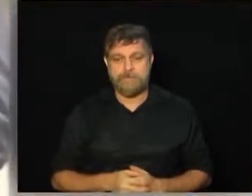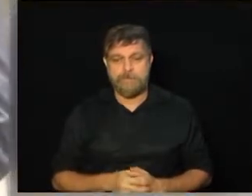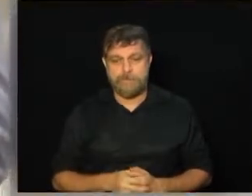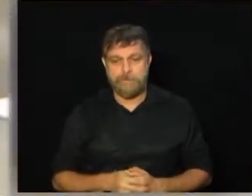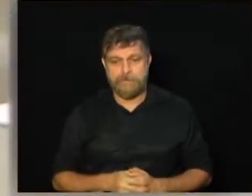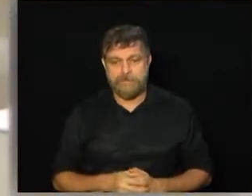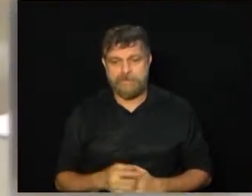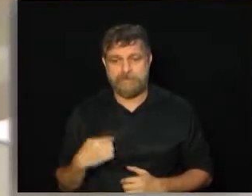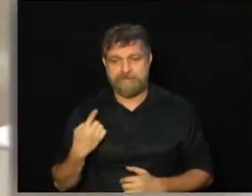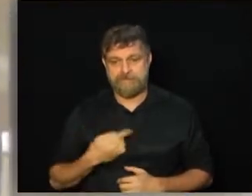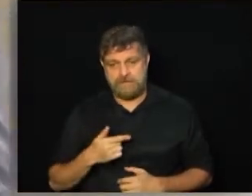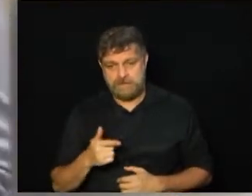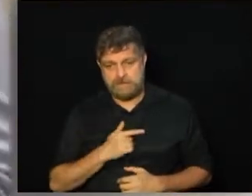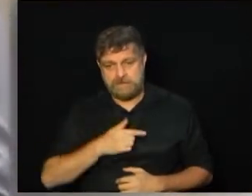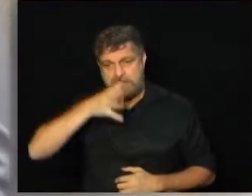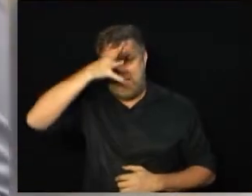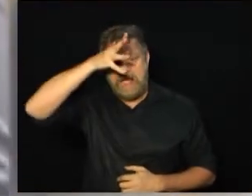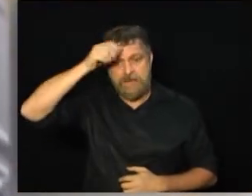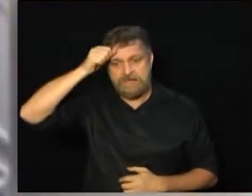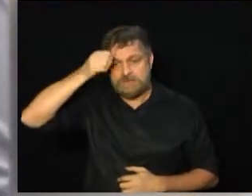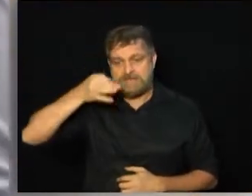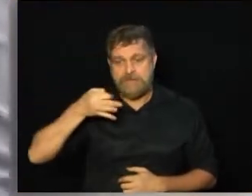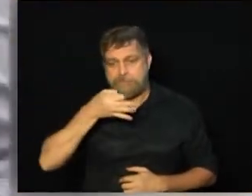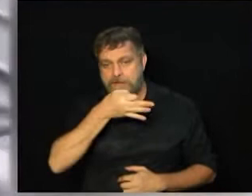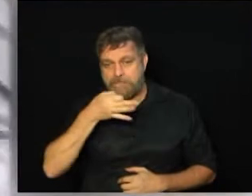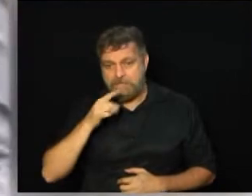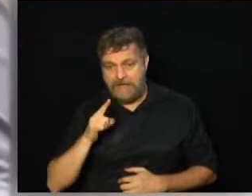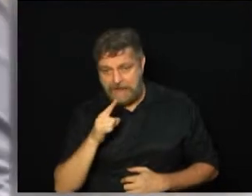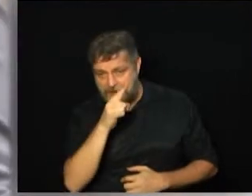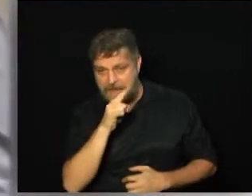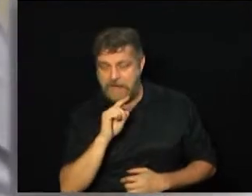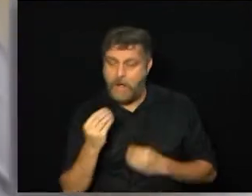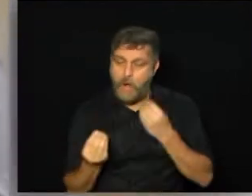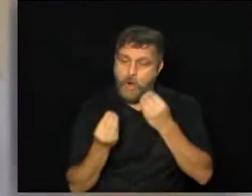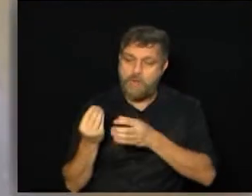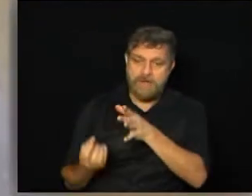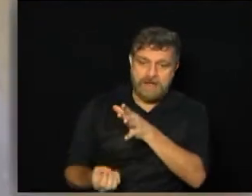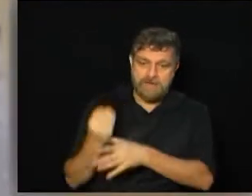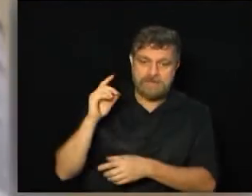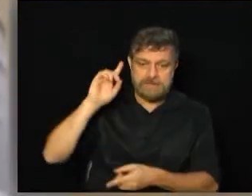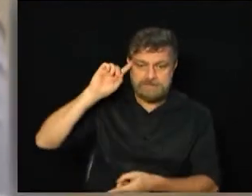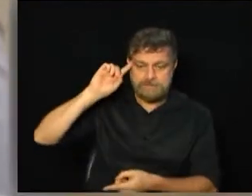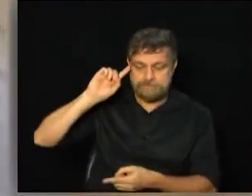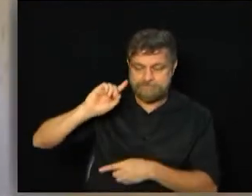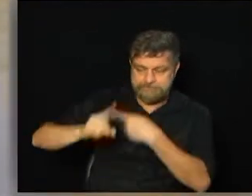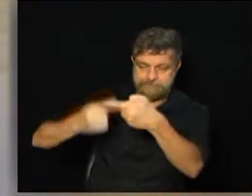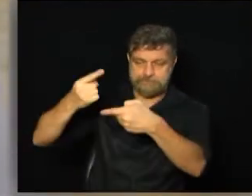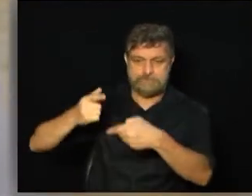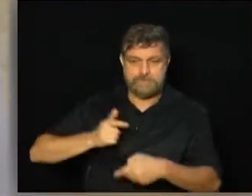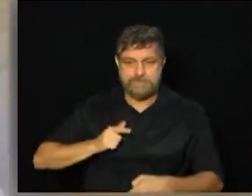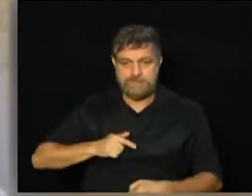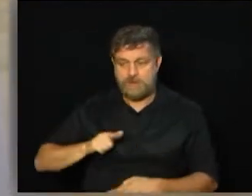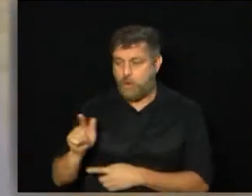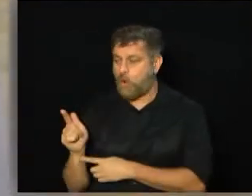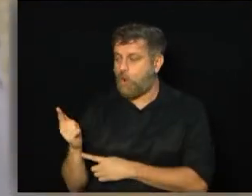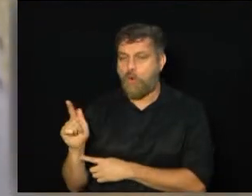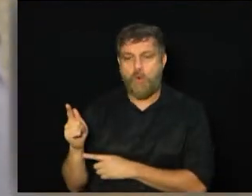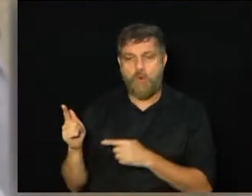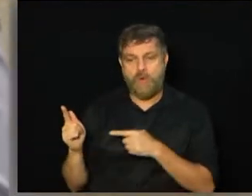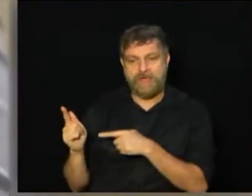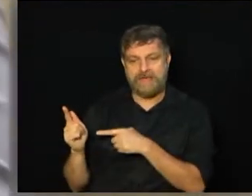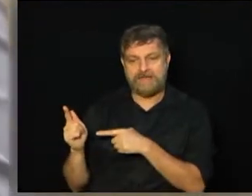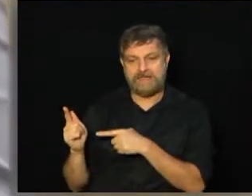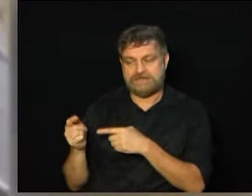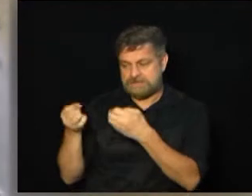A gente pôde ter Amazonas falando um pouquinho do modelo que eles têm lá, de como têm sido os resultados. Nós tivemos Goiás falando, quando